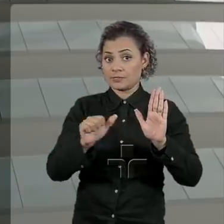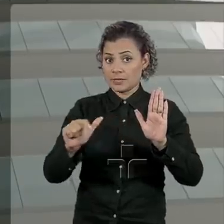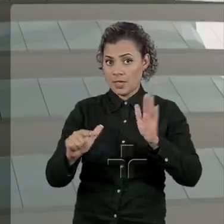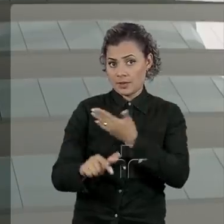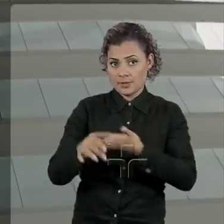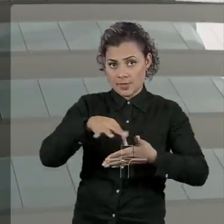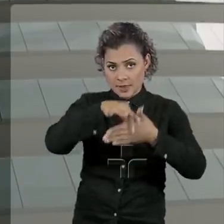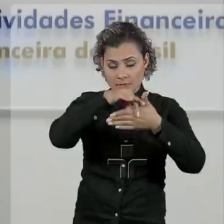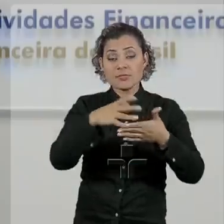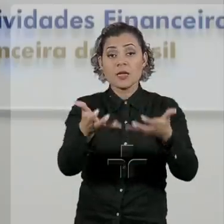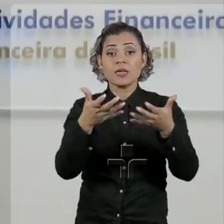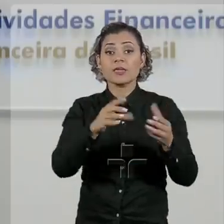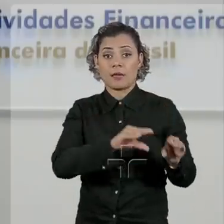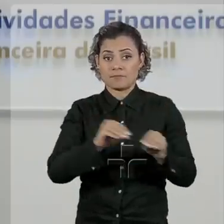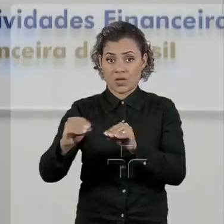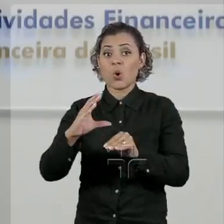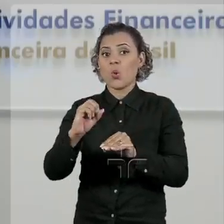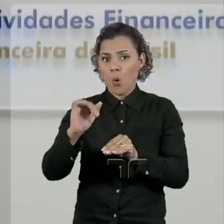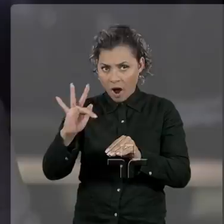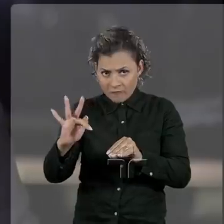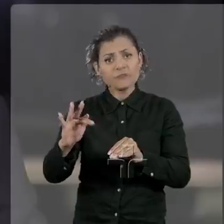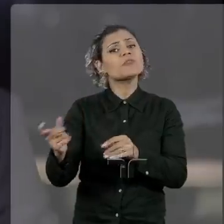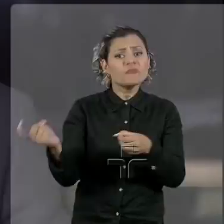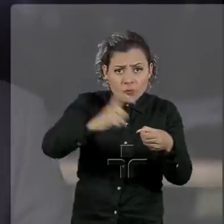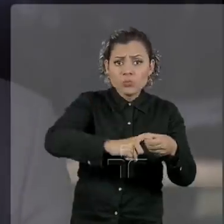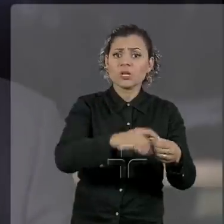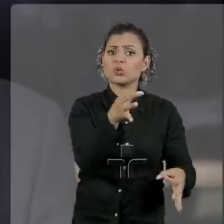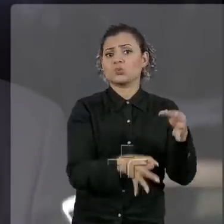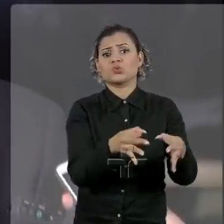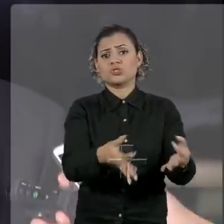quer devolver o COAF ao Ministério da Justiça.